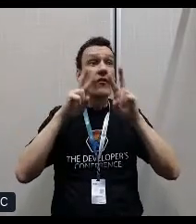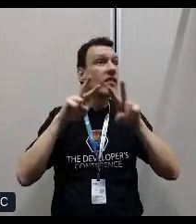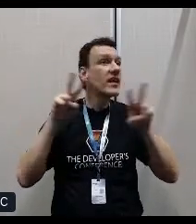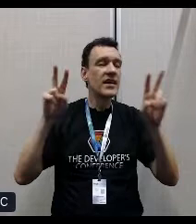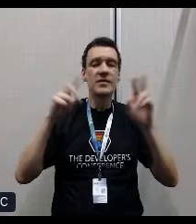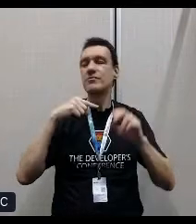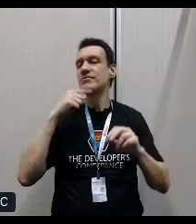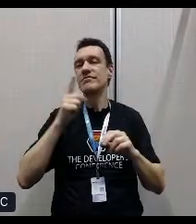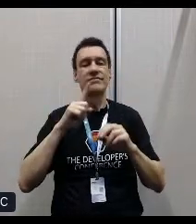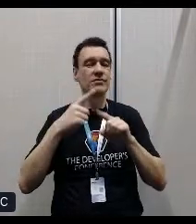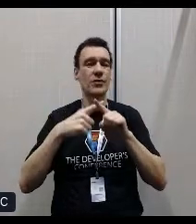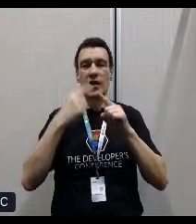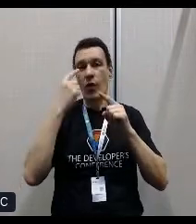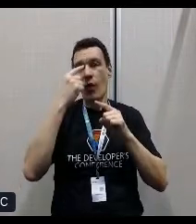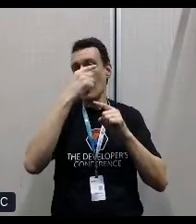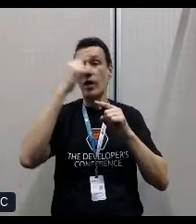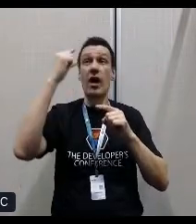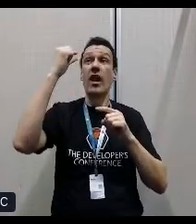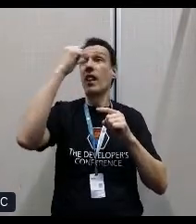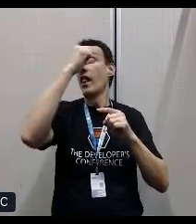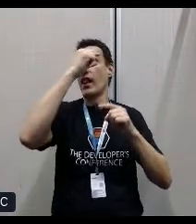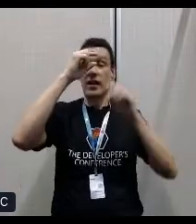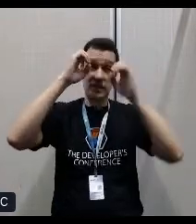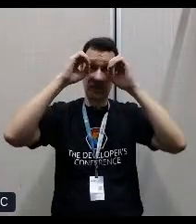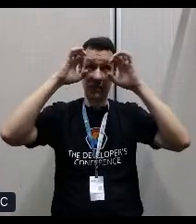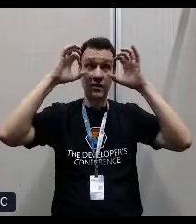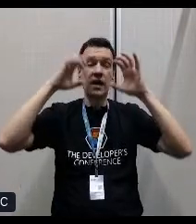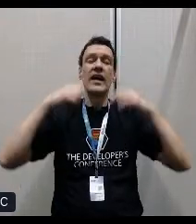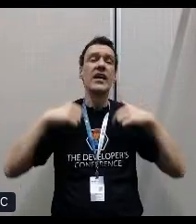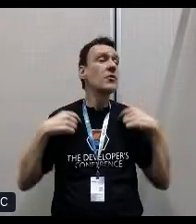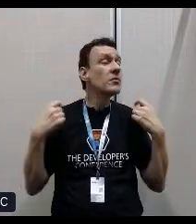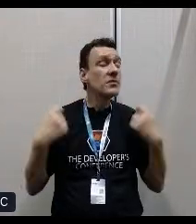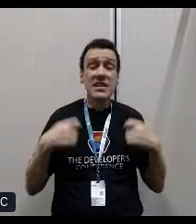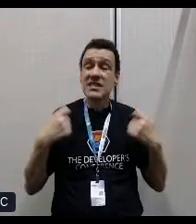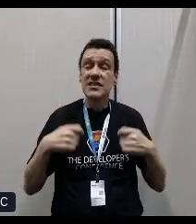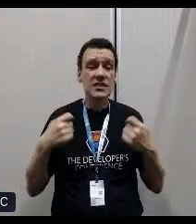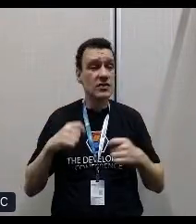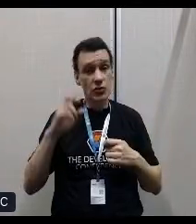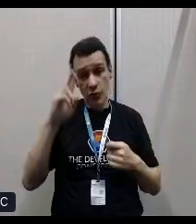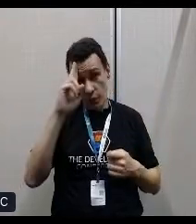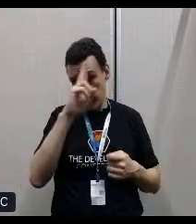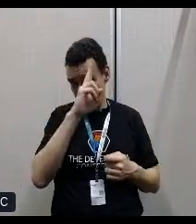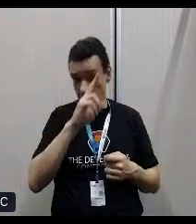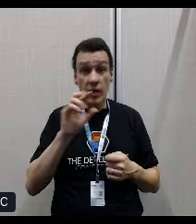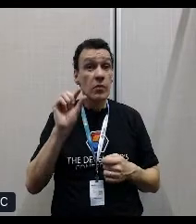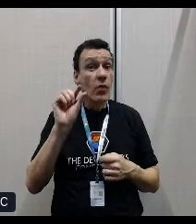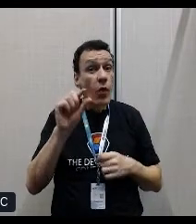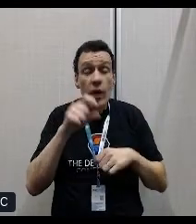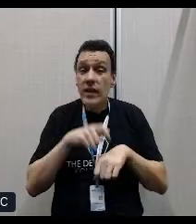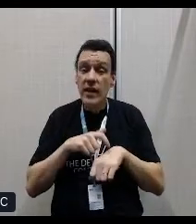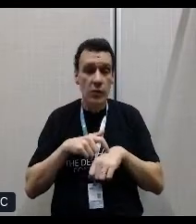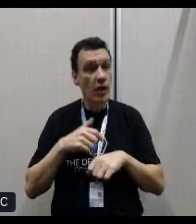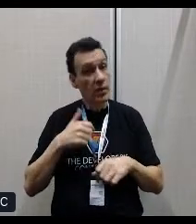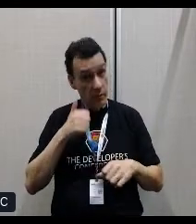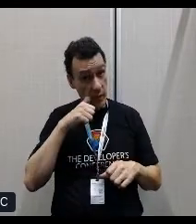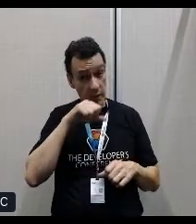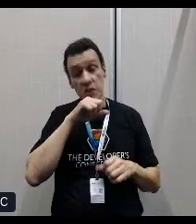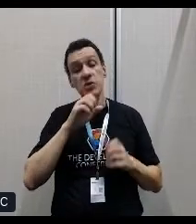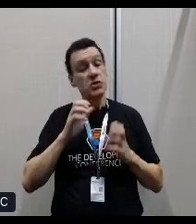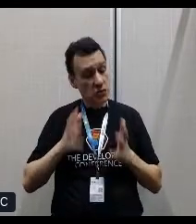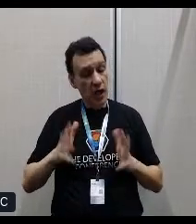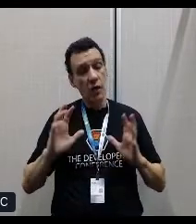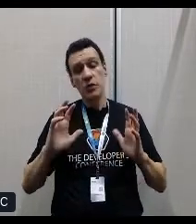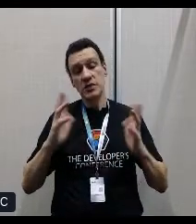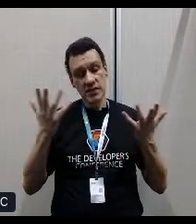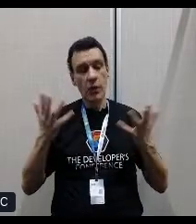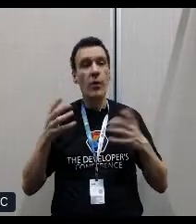o conteúdo do aplicativo. Quero pedir um Uber para voltar para casa, mas eu não consigo. Isso já aconteceu com a minha mãe. Então ela me ligou, tipo, Pedro, pede um Uber